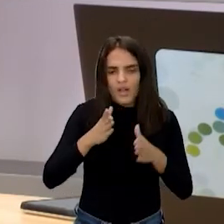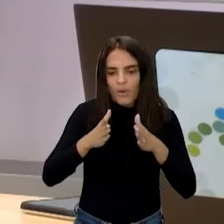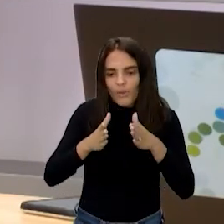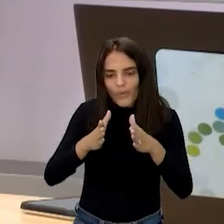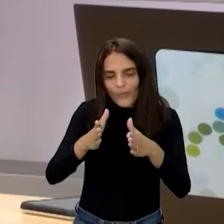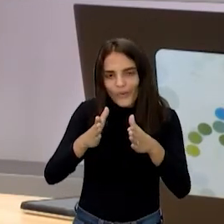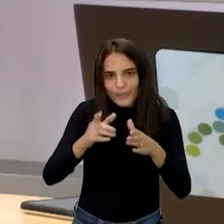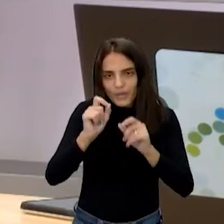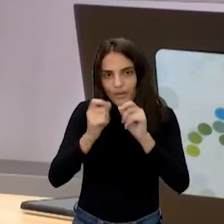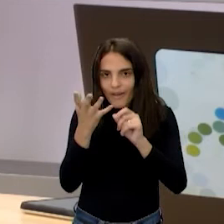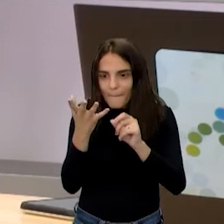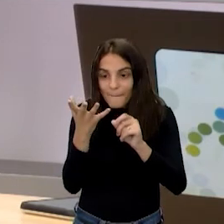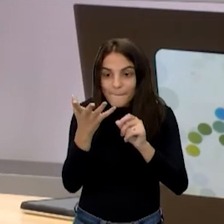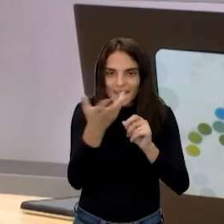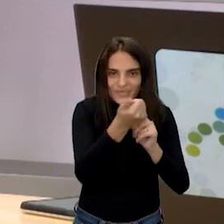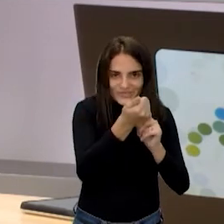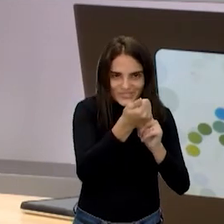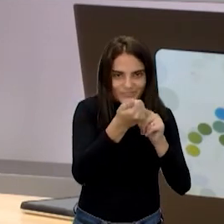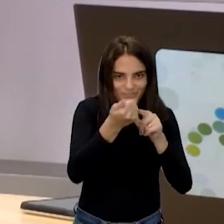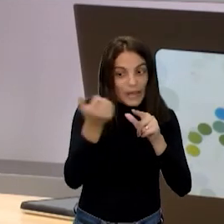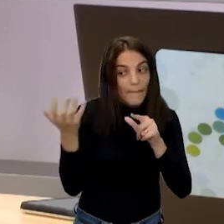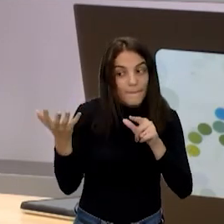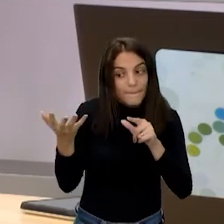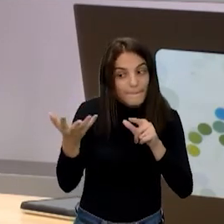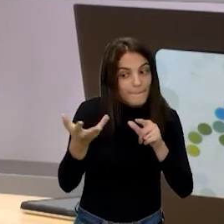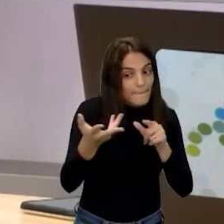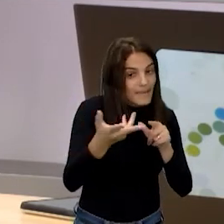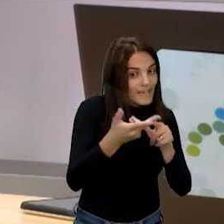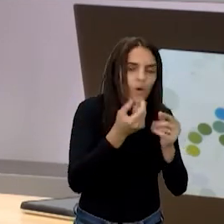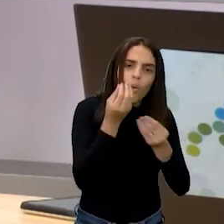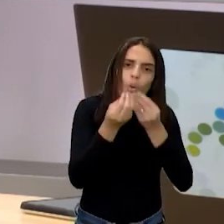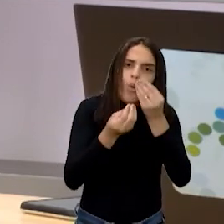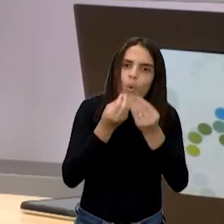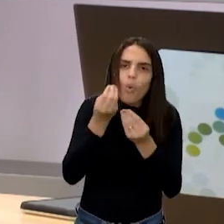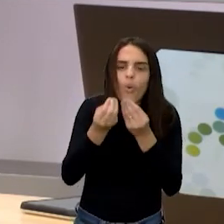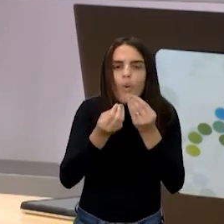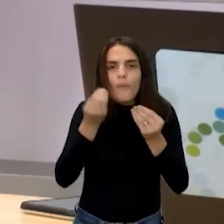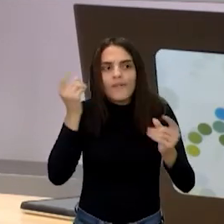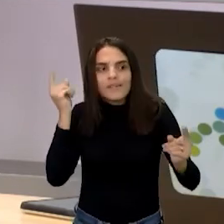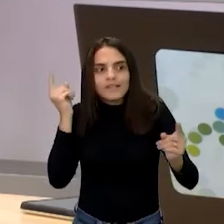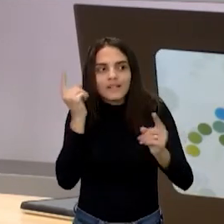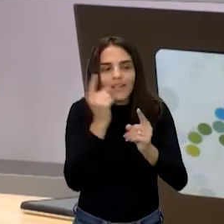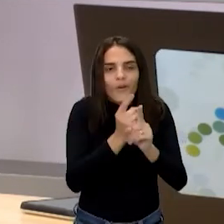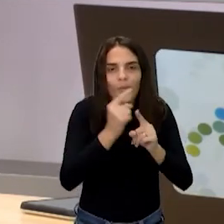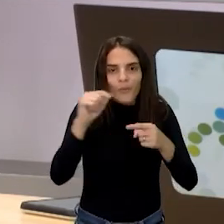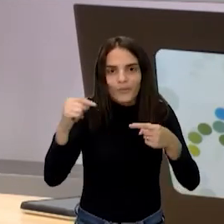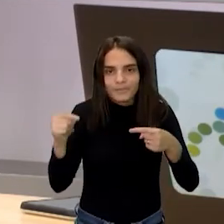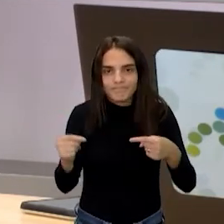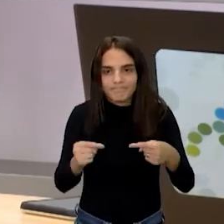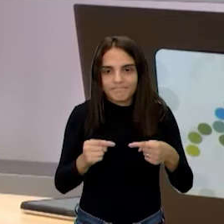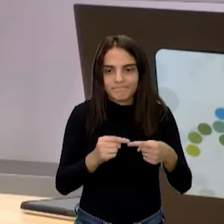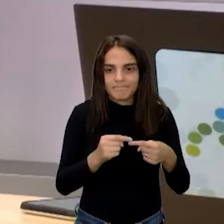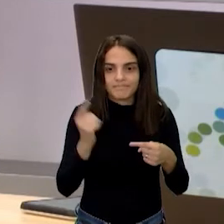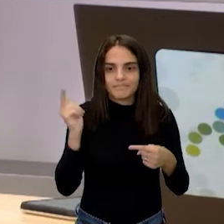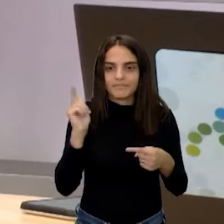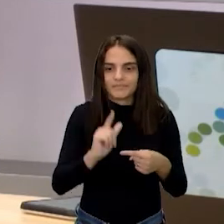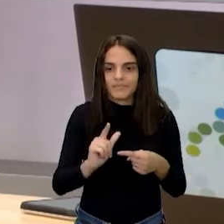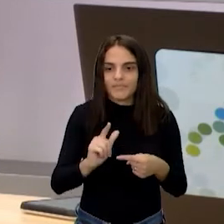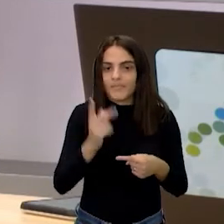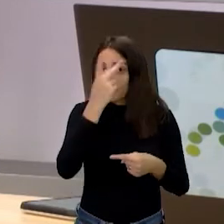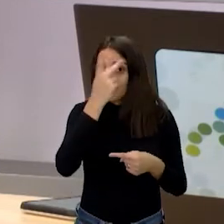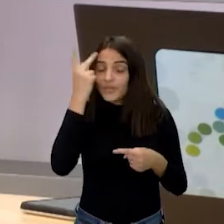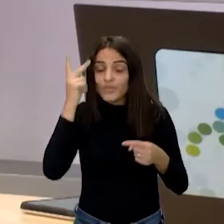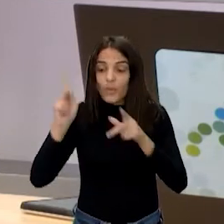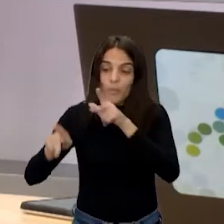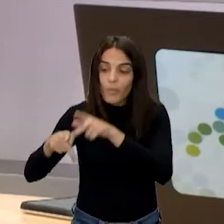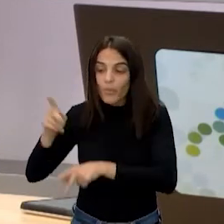é a persuasão, né? Então, é preciso cuidar de como alcançar o meu objetivo, como que o meu leitor, o meu